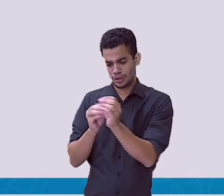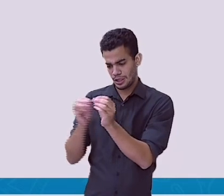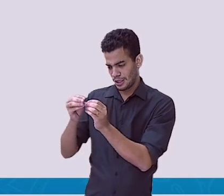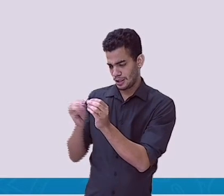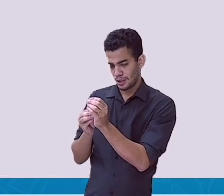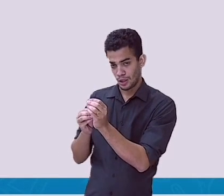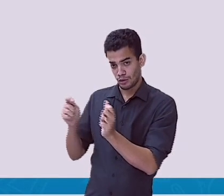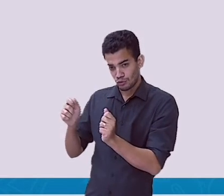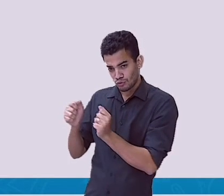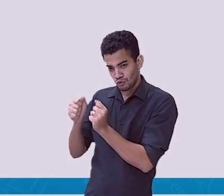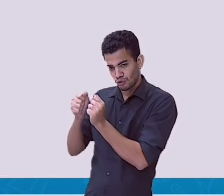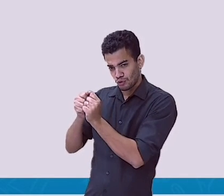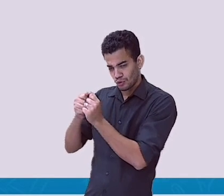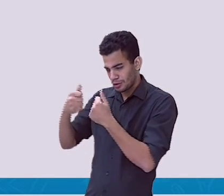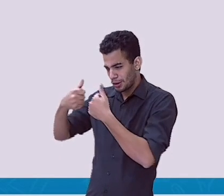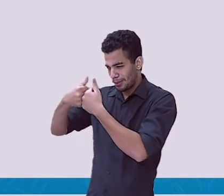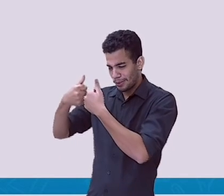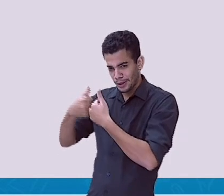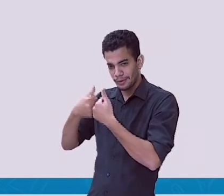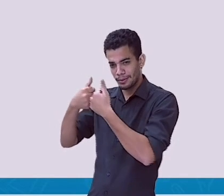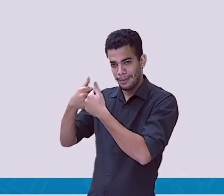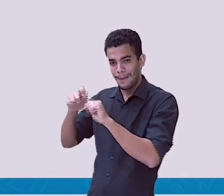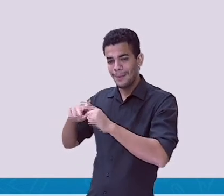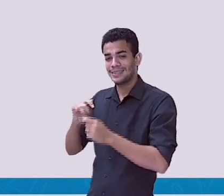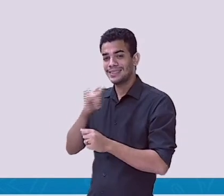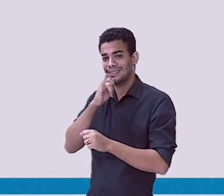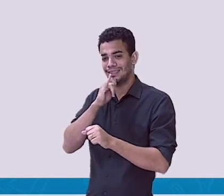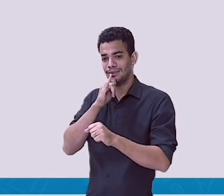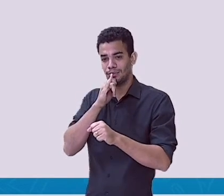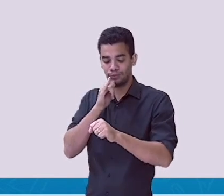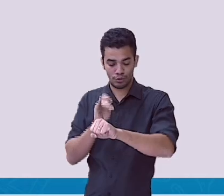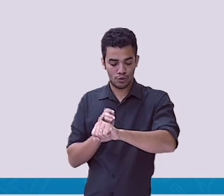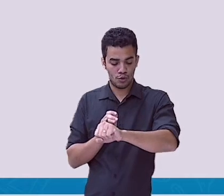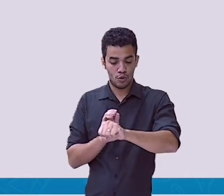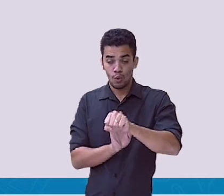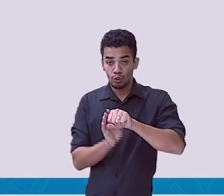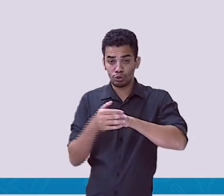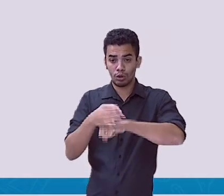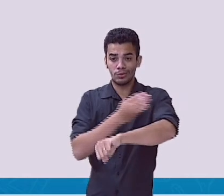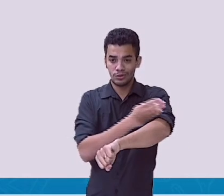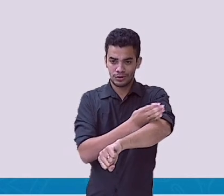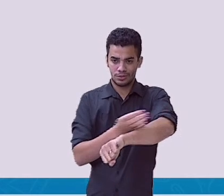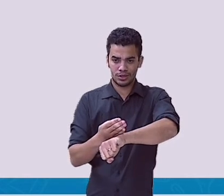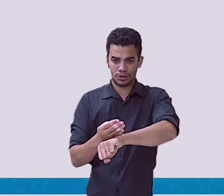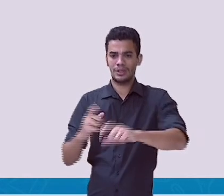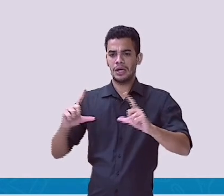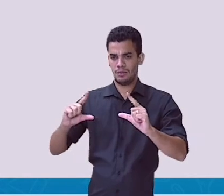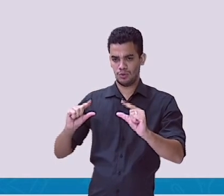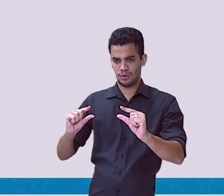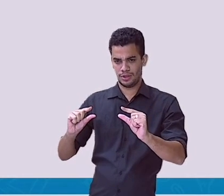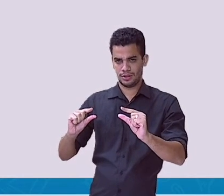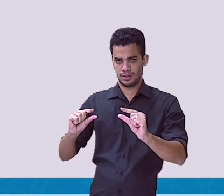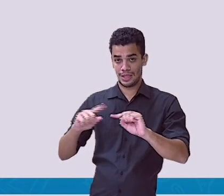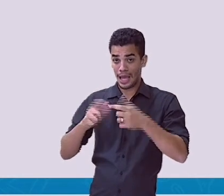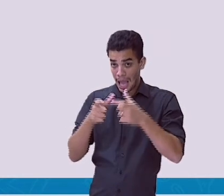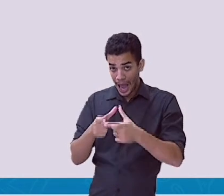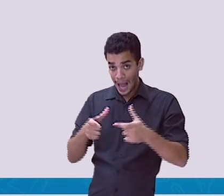menos quantidade. Vocês perceberam? Lá, quando a gente falou de glóbulos vermelhos, nós vimos que